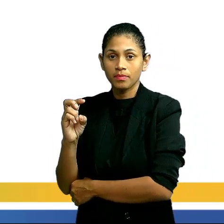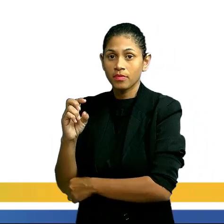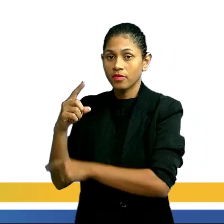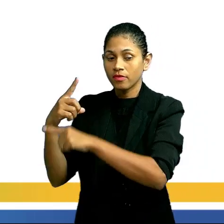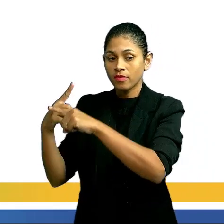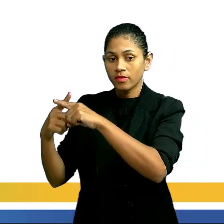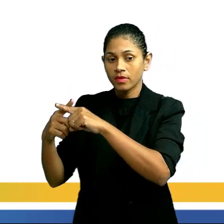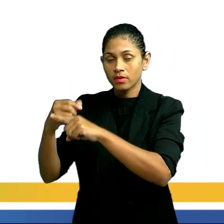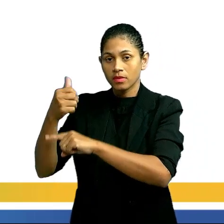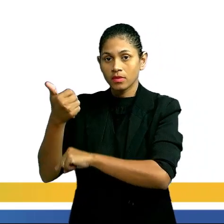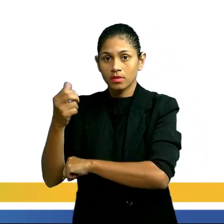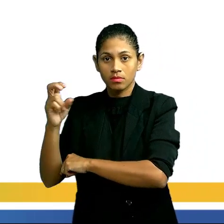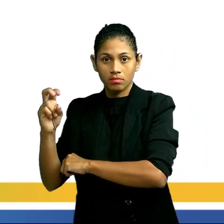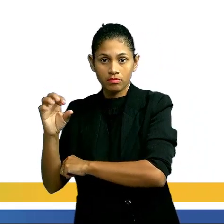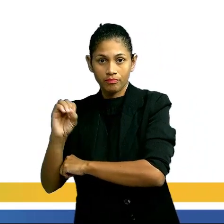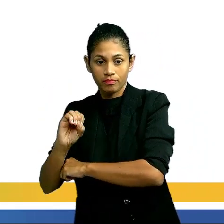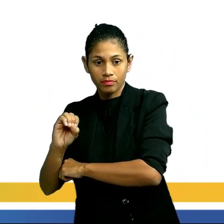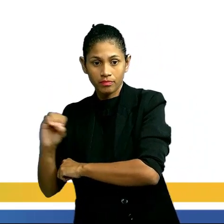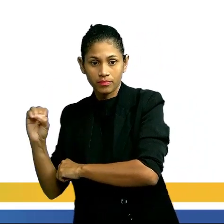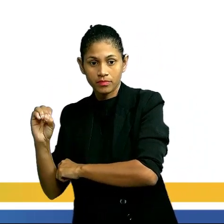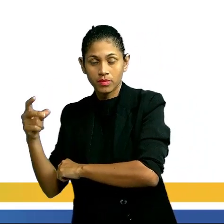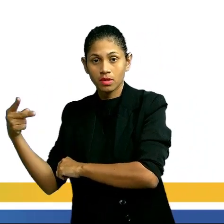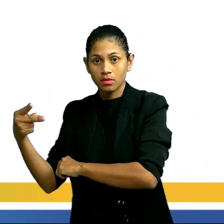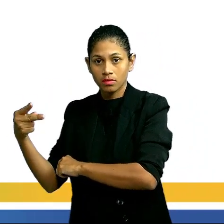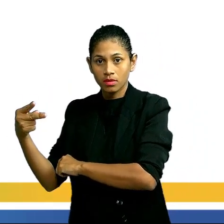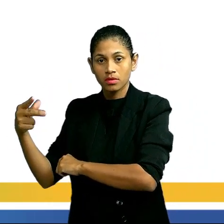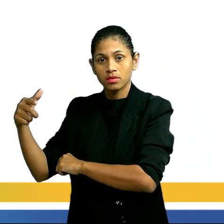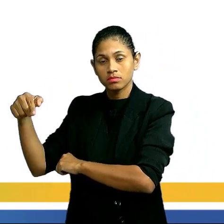0,05. Vai ser igual a R$ 75.